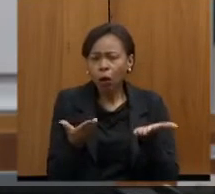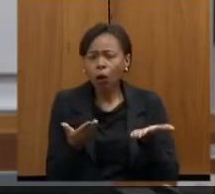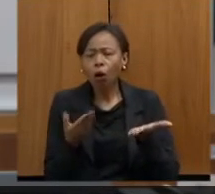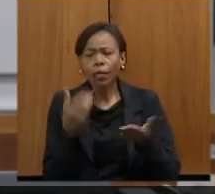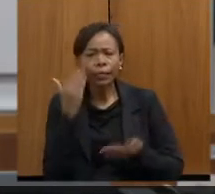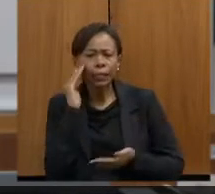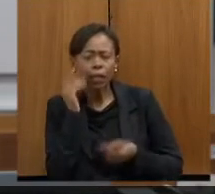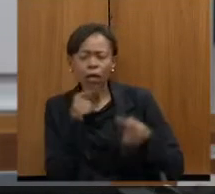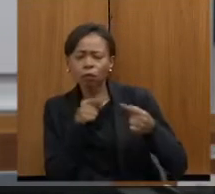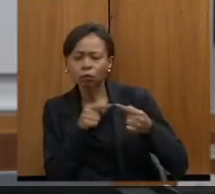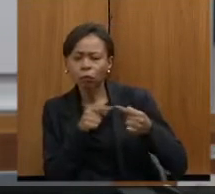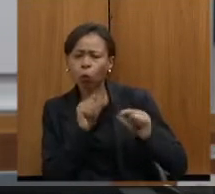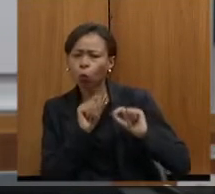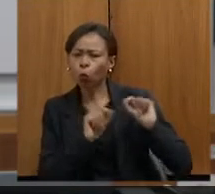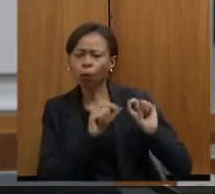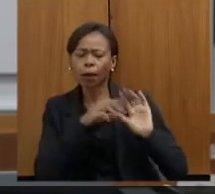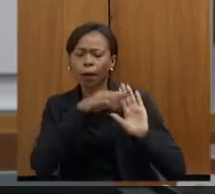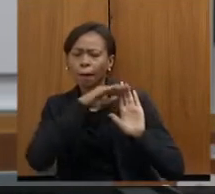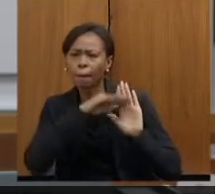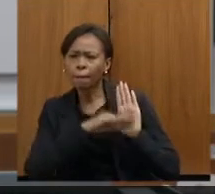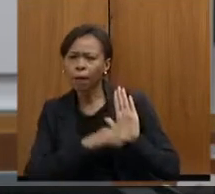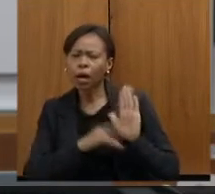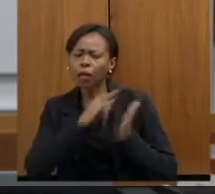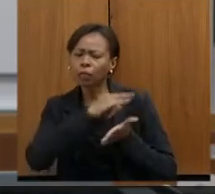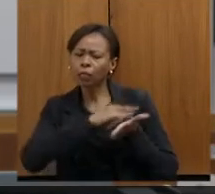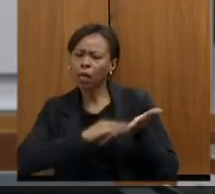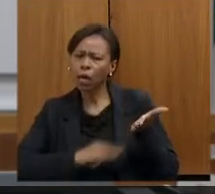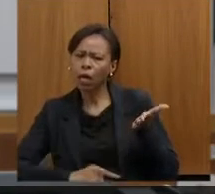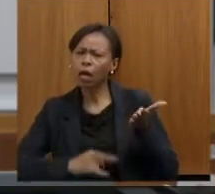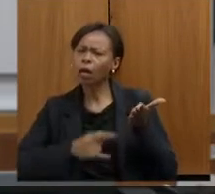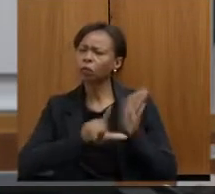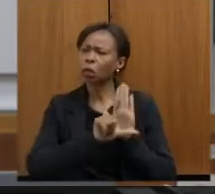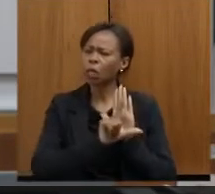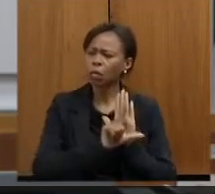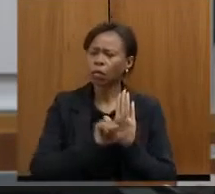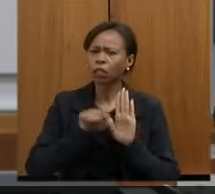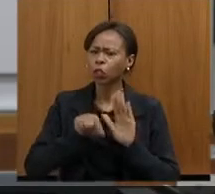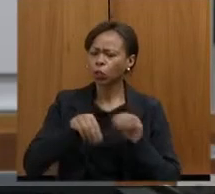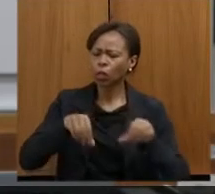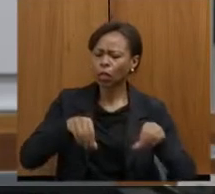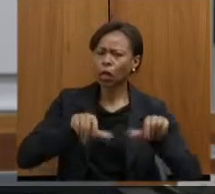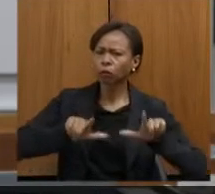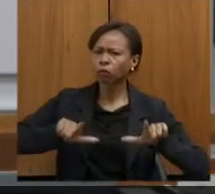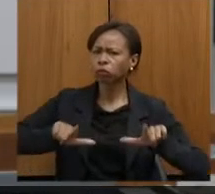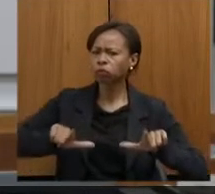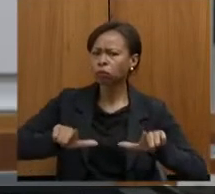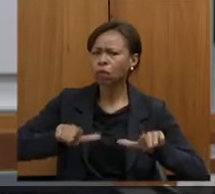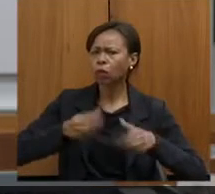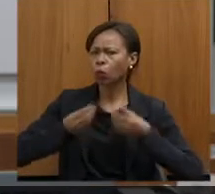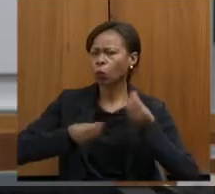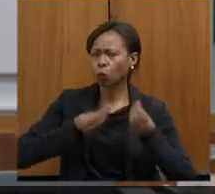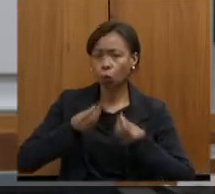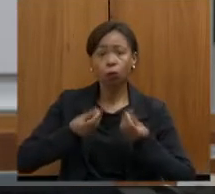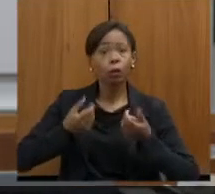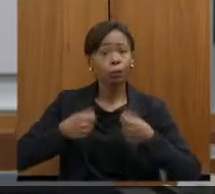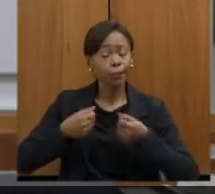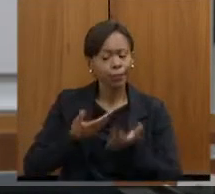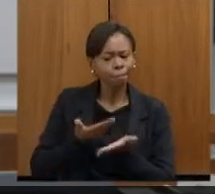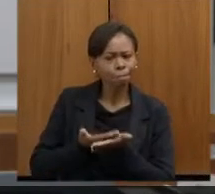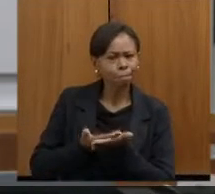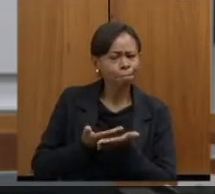a gente tem que focar bastante na questão técnica da lei, fazer um processo completo,